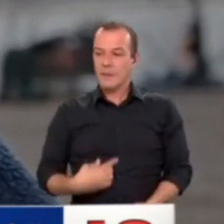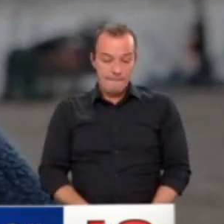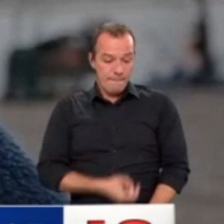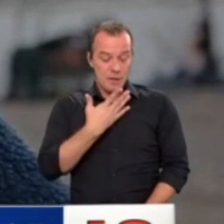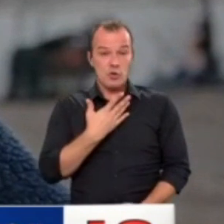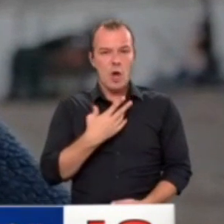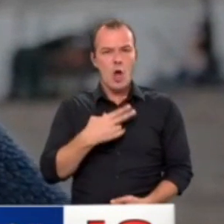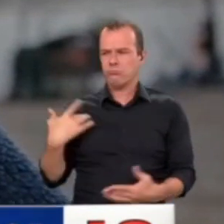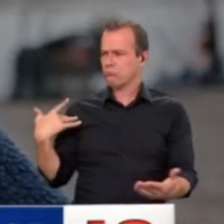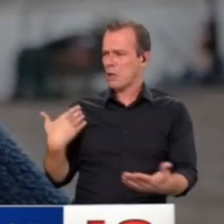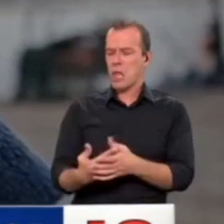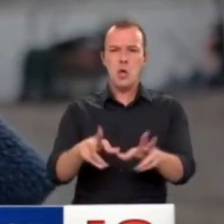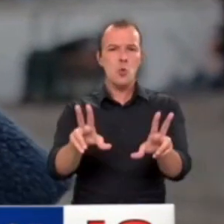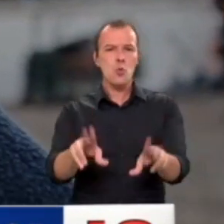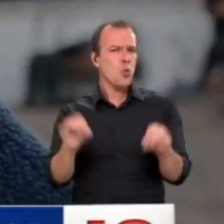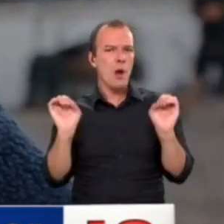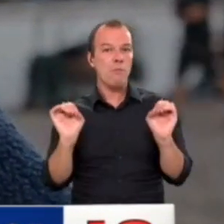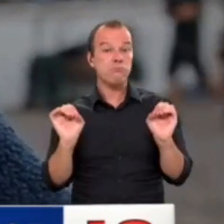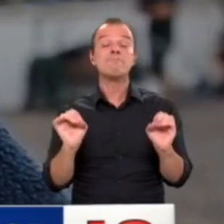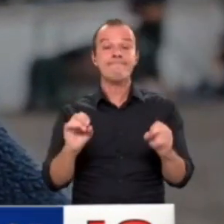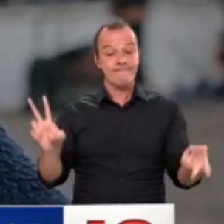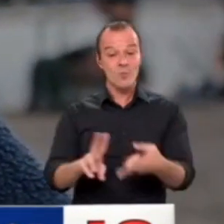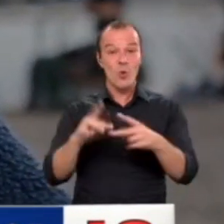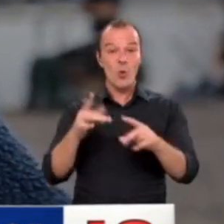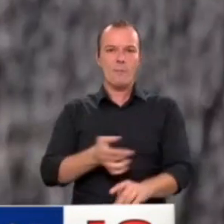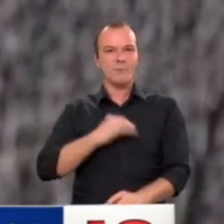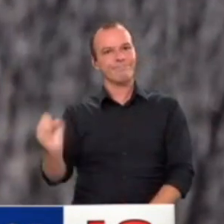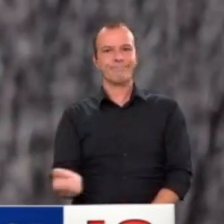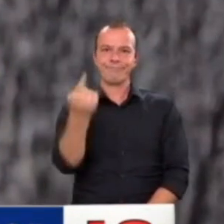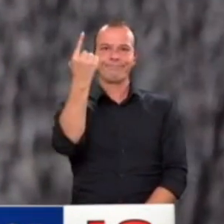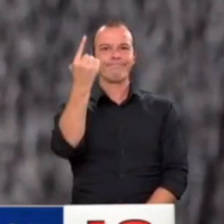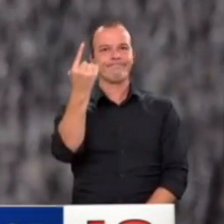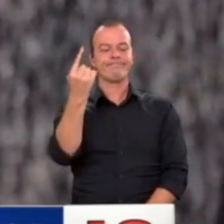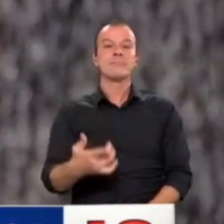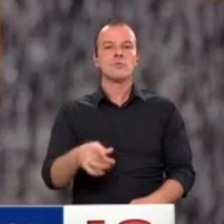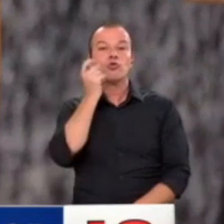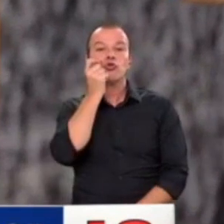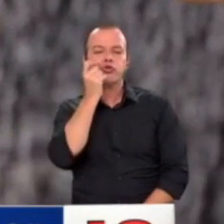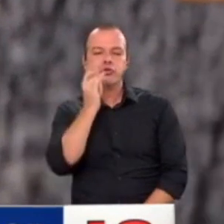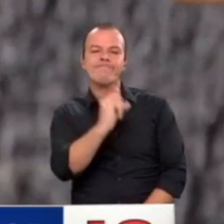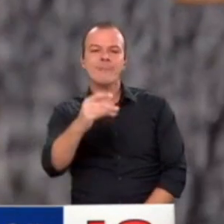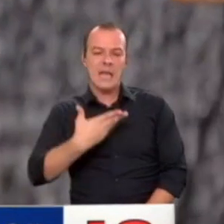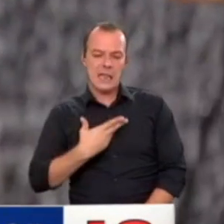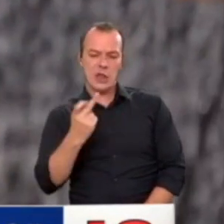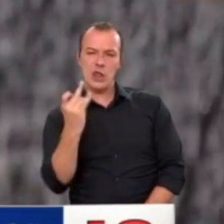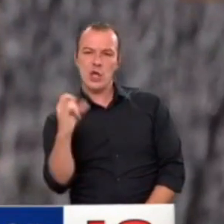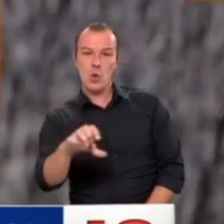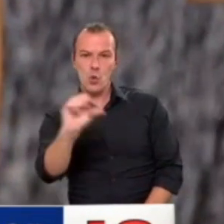apaixonado de verdade e encontrou o amor pela primeira vez. Diogo Infante é